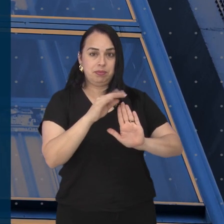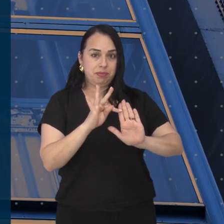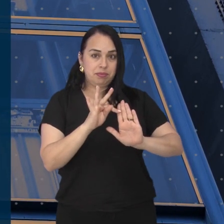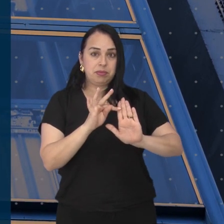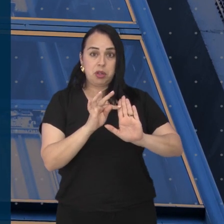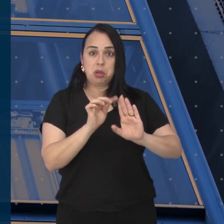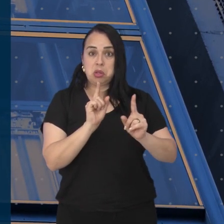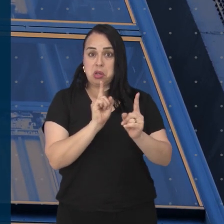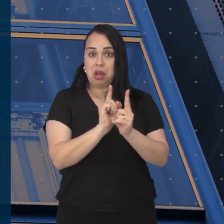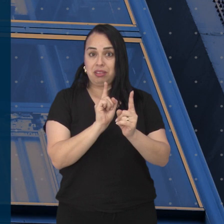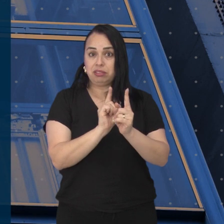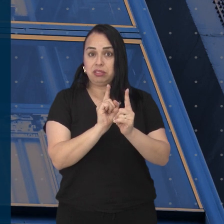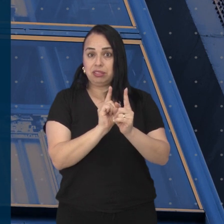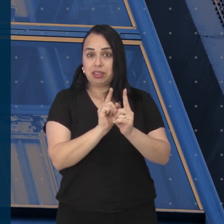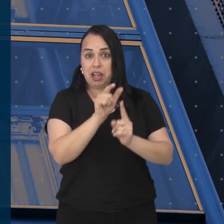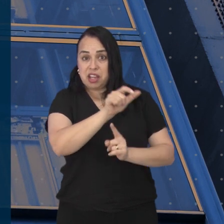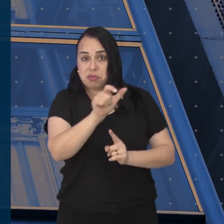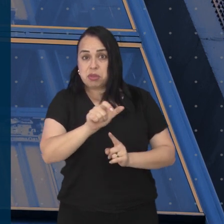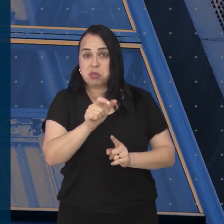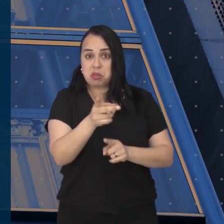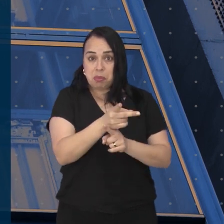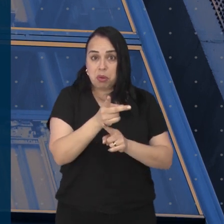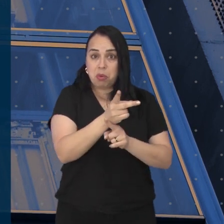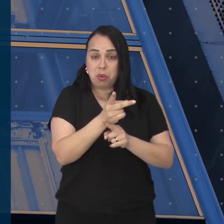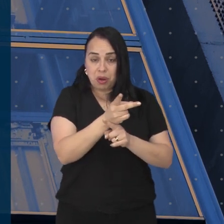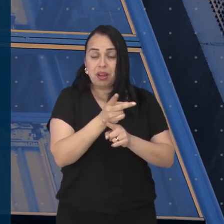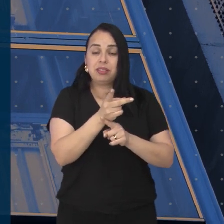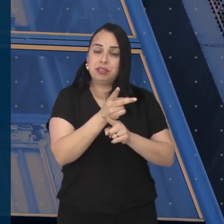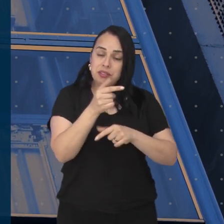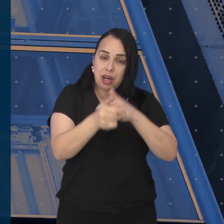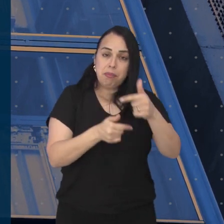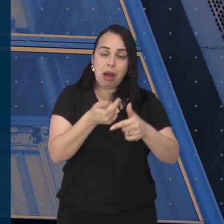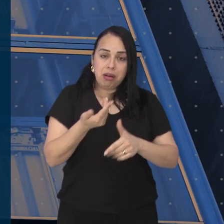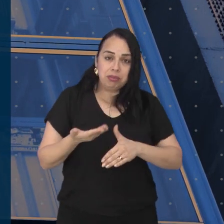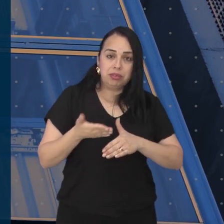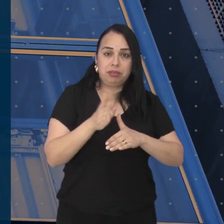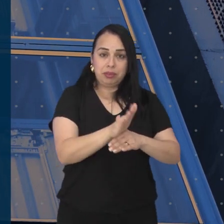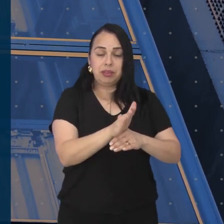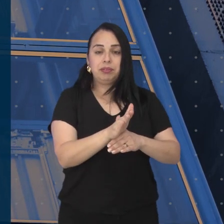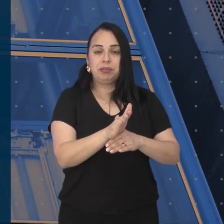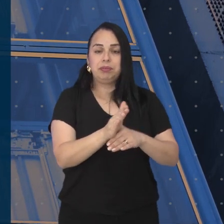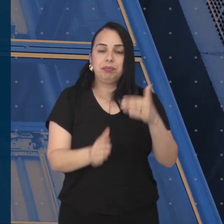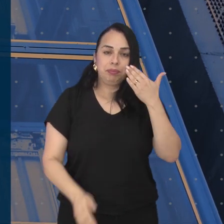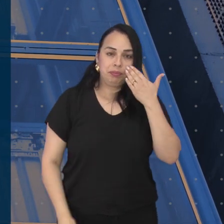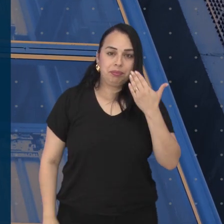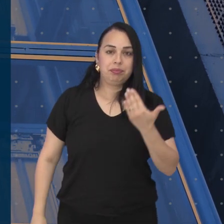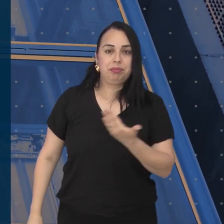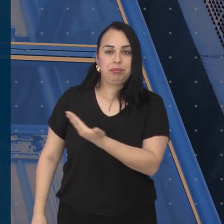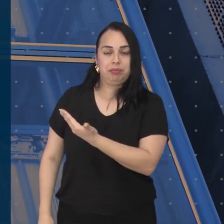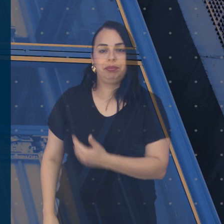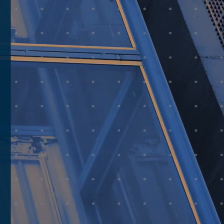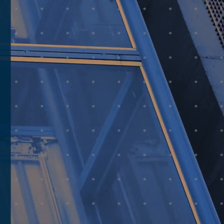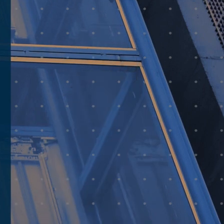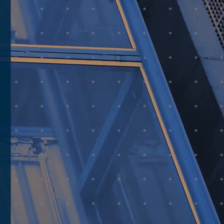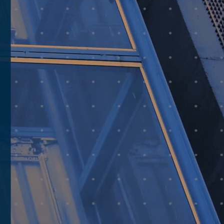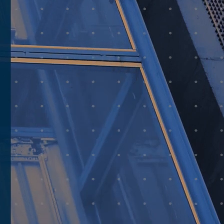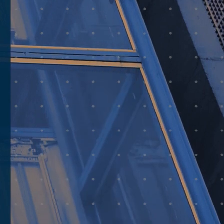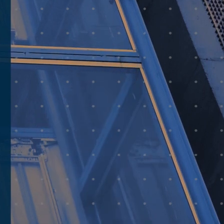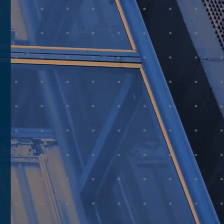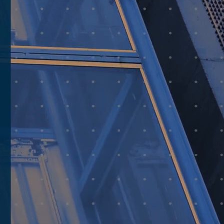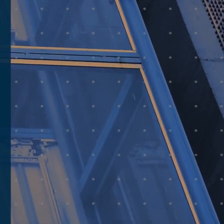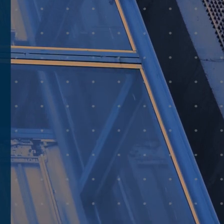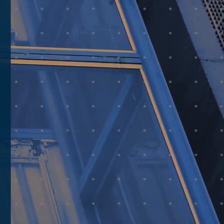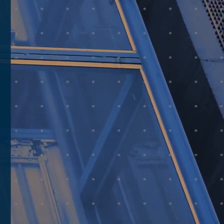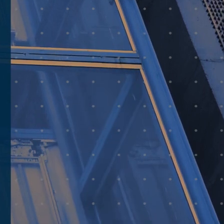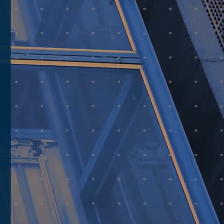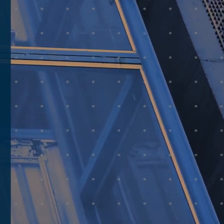de Atendimento ao Trabalhador de São José dos Campos, tem oportunidades de emprego para adesivador, ajudante de